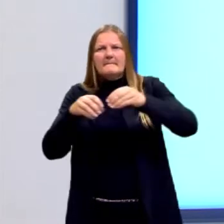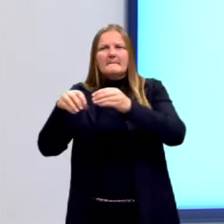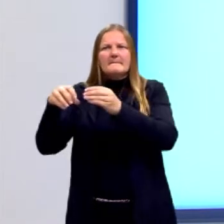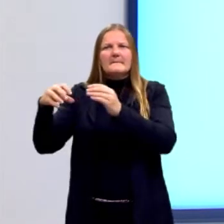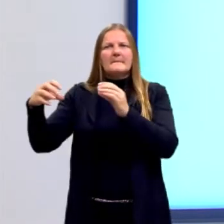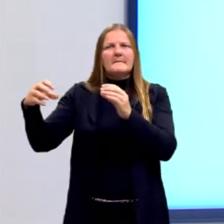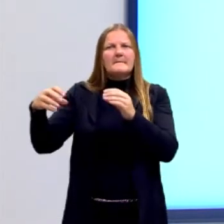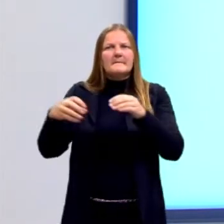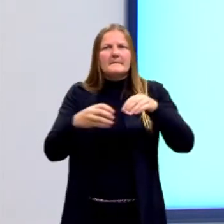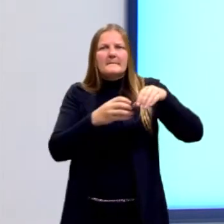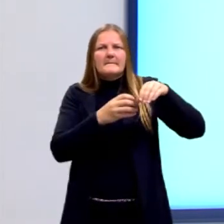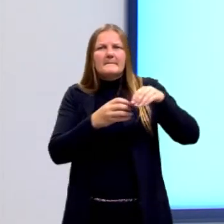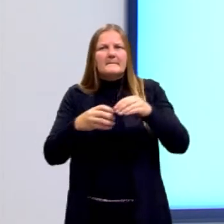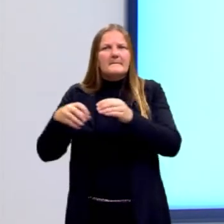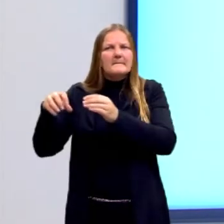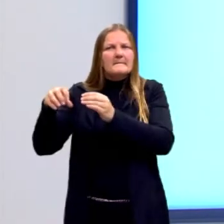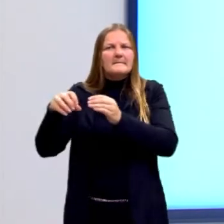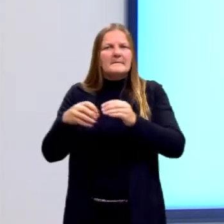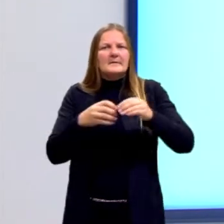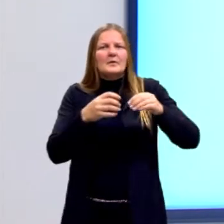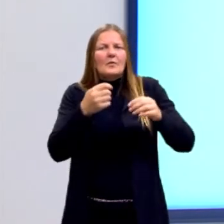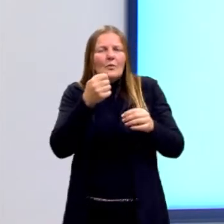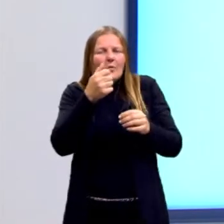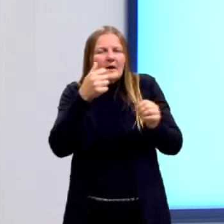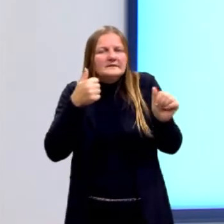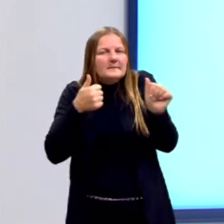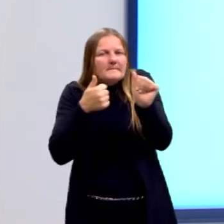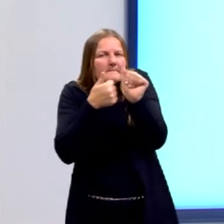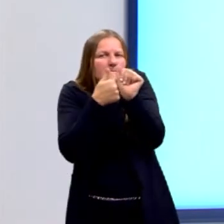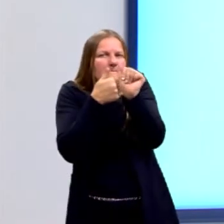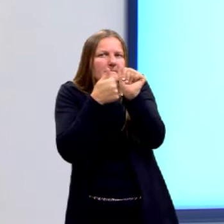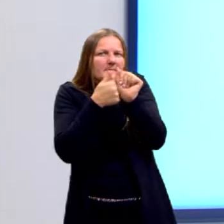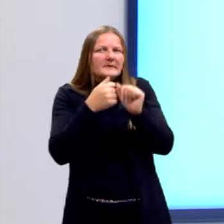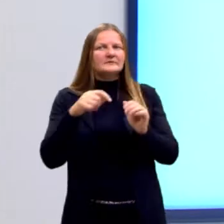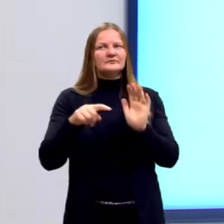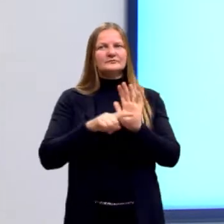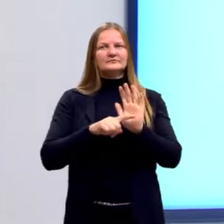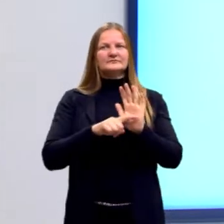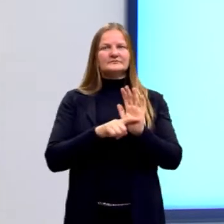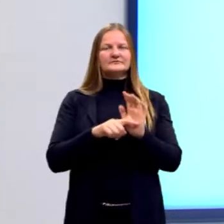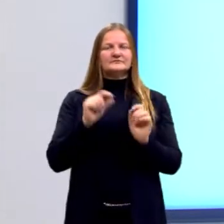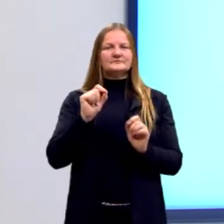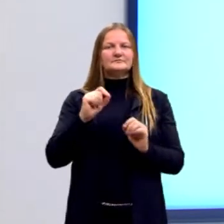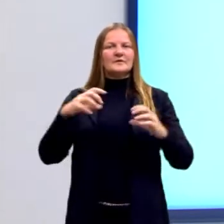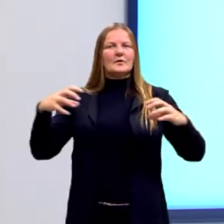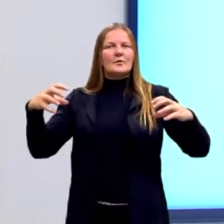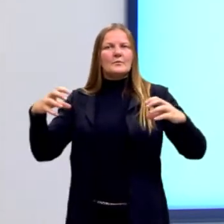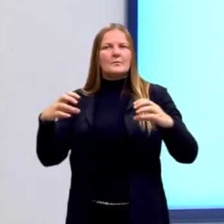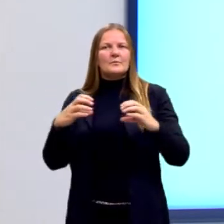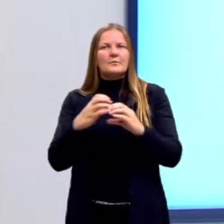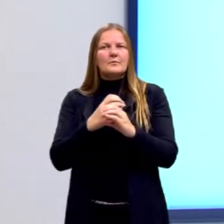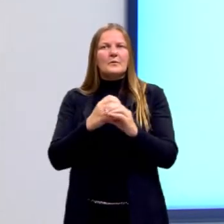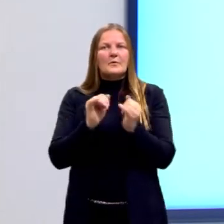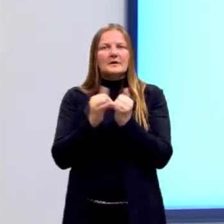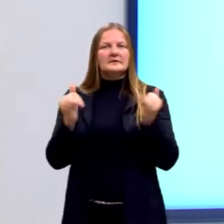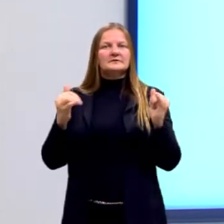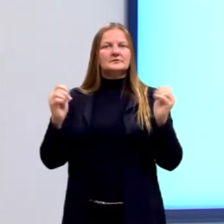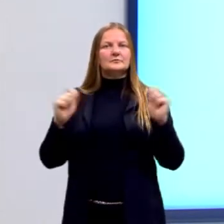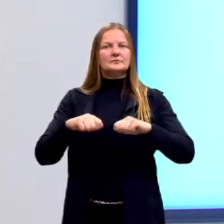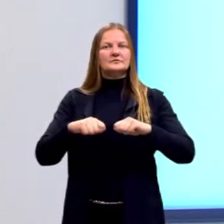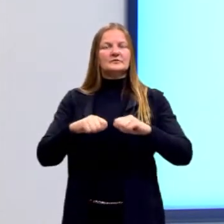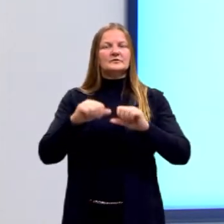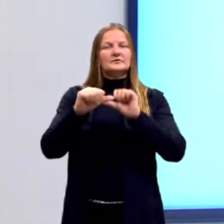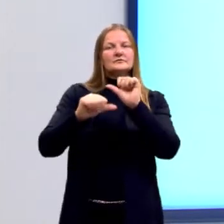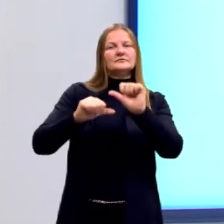quase chegando na carga negativa tal com próximo a gente consegue então toda essa energia potencial